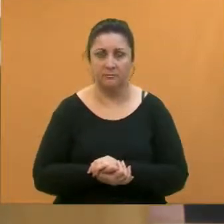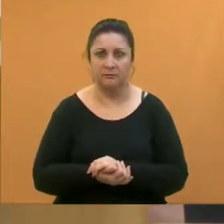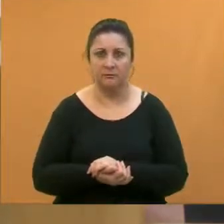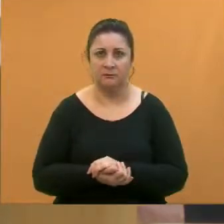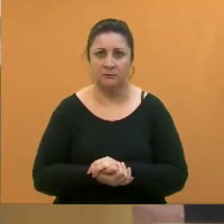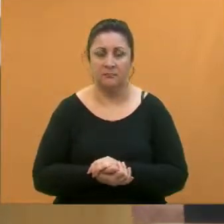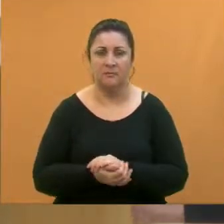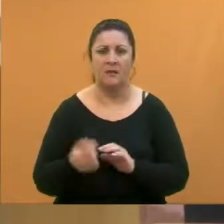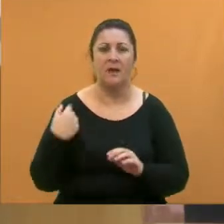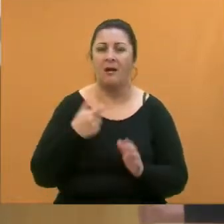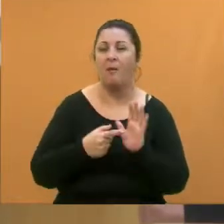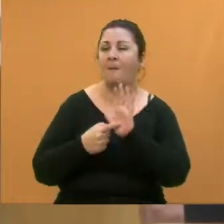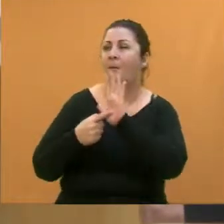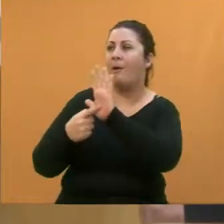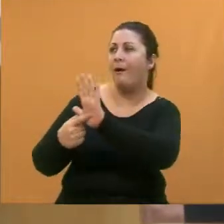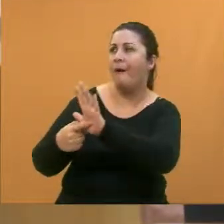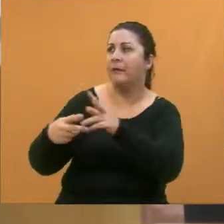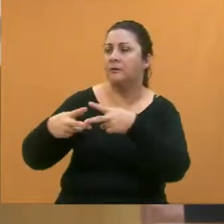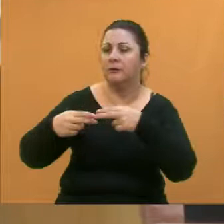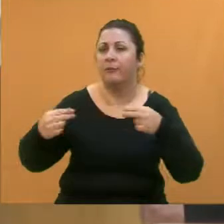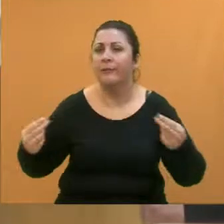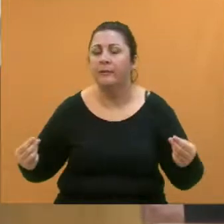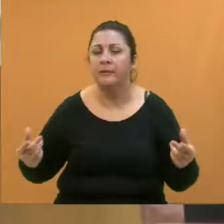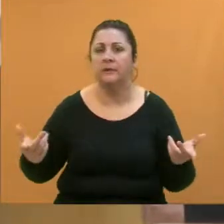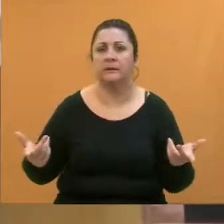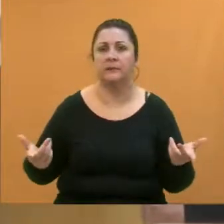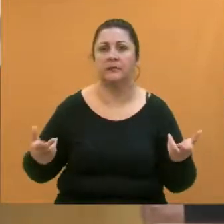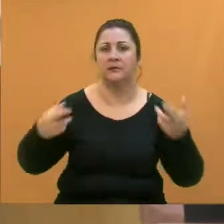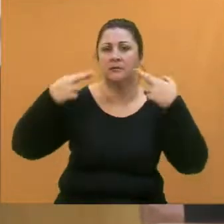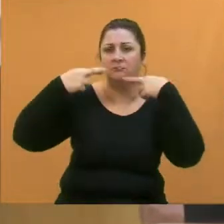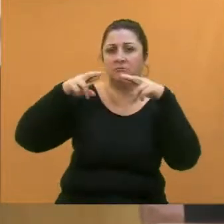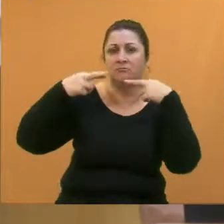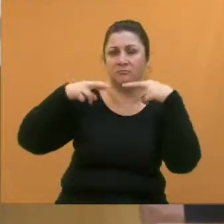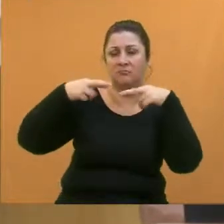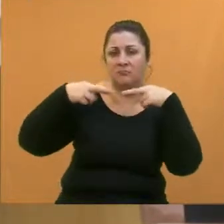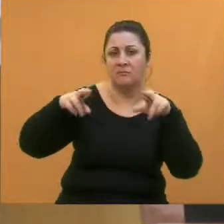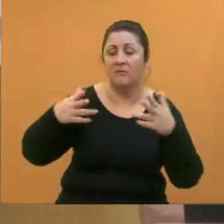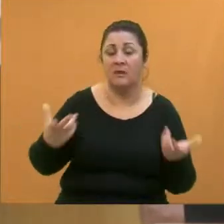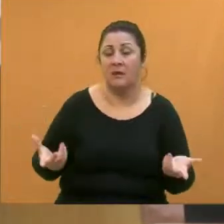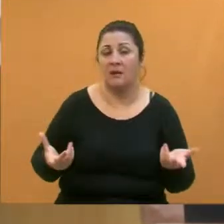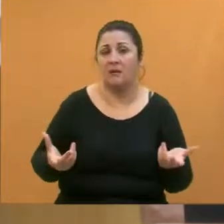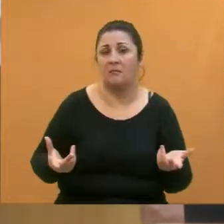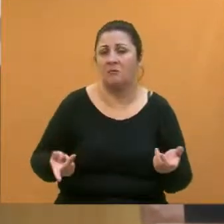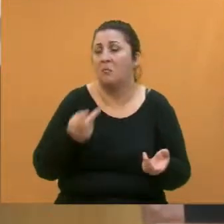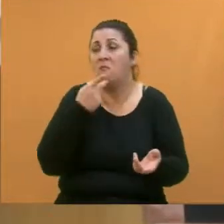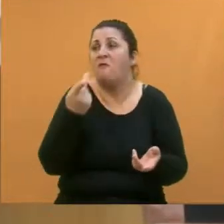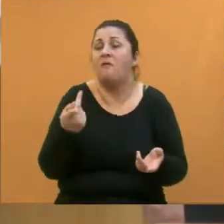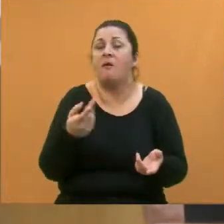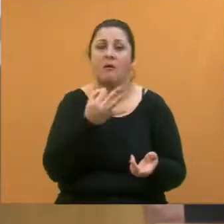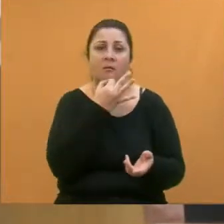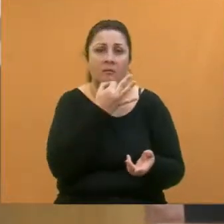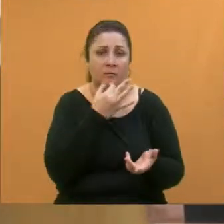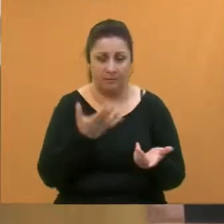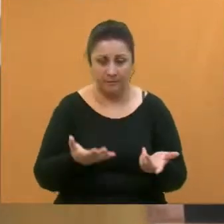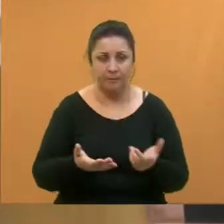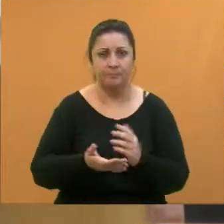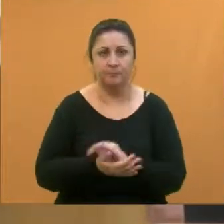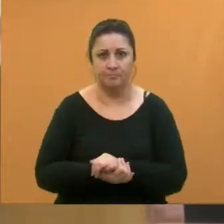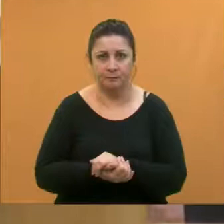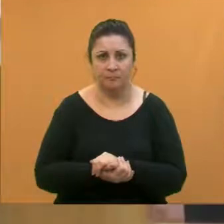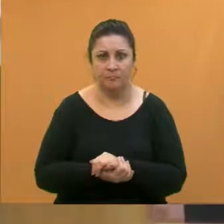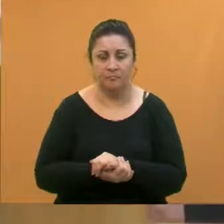Quando a gente aponta alguma coisa, quando a gente faz uma crítica ou levanta uma questão dentro de um projeto,